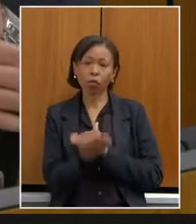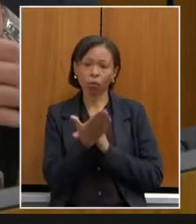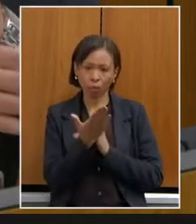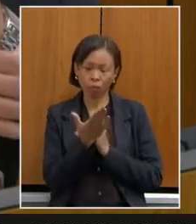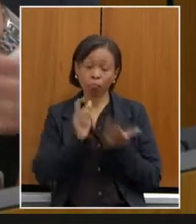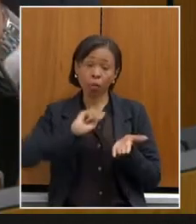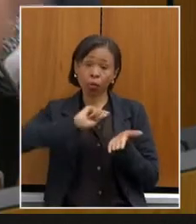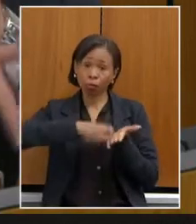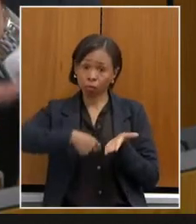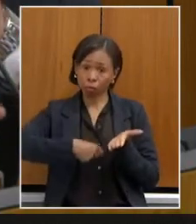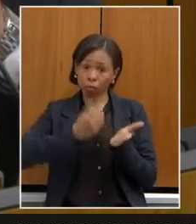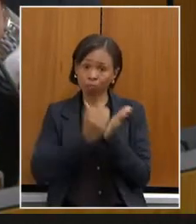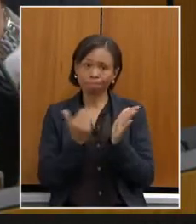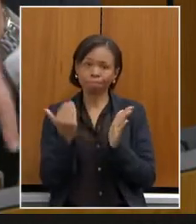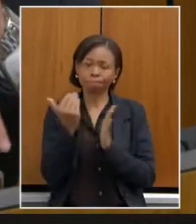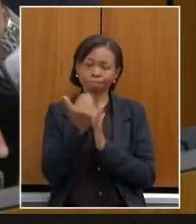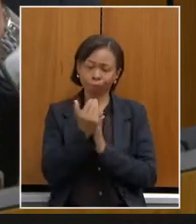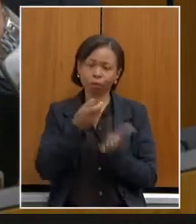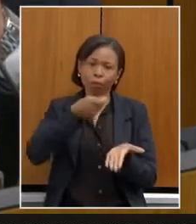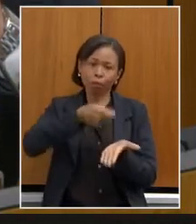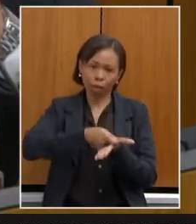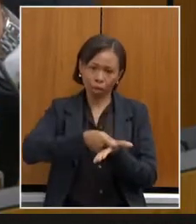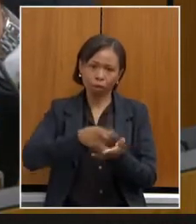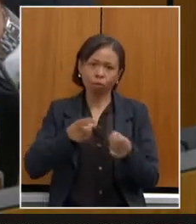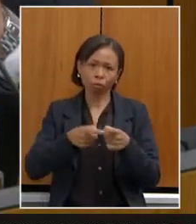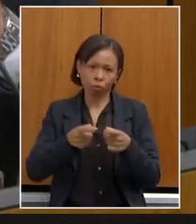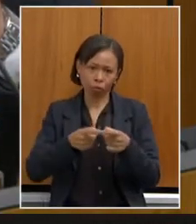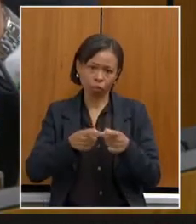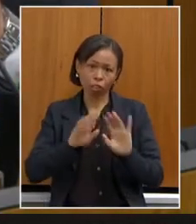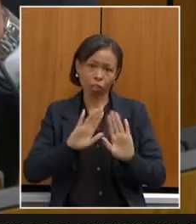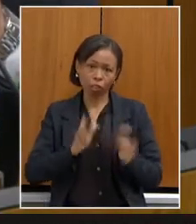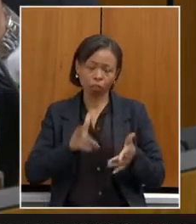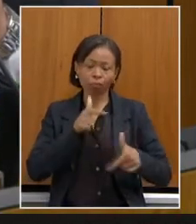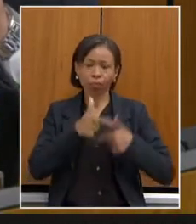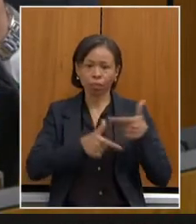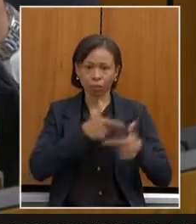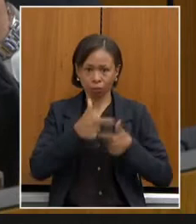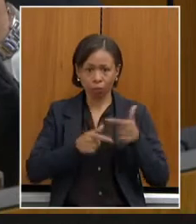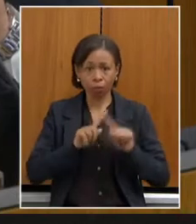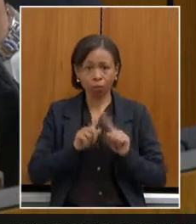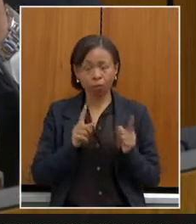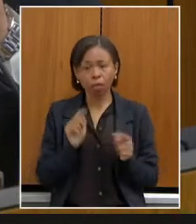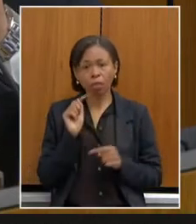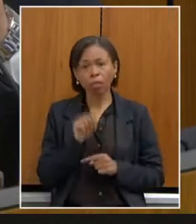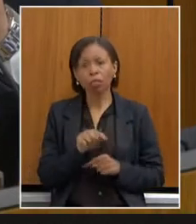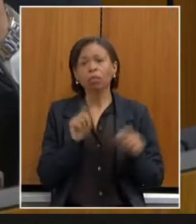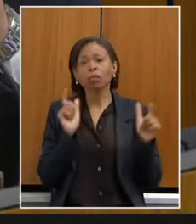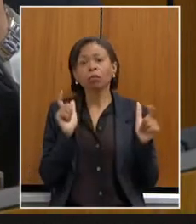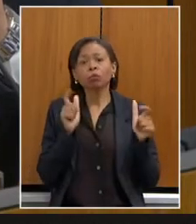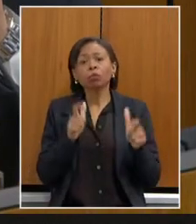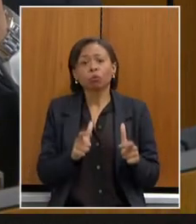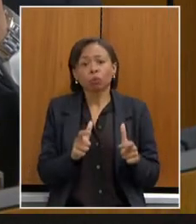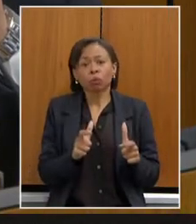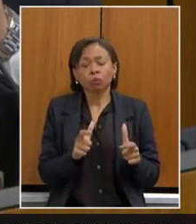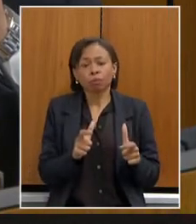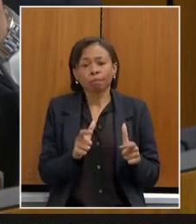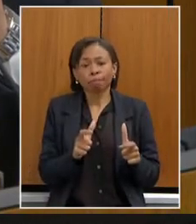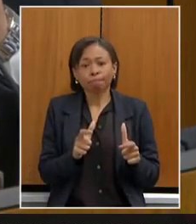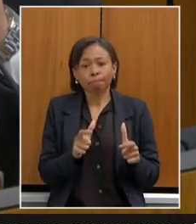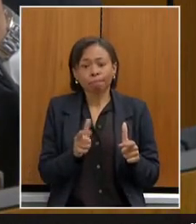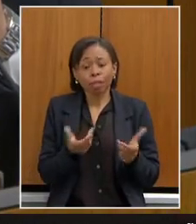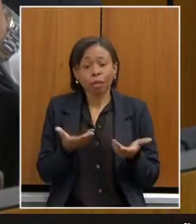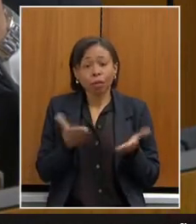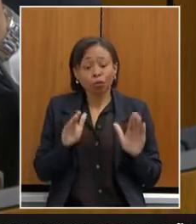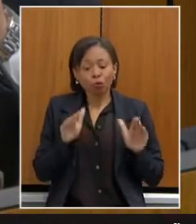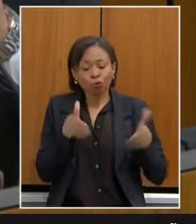que pagar proporcionalmente ao médico que já estava trabalhando só que ele é para locais que atendem diretamente a